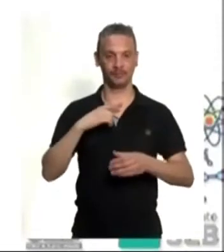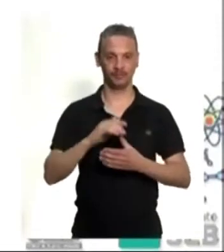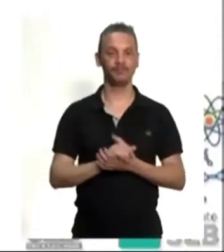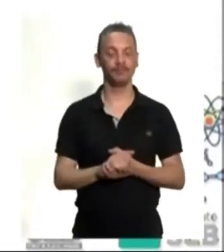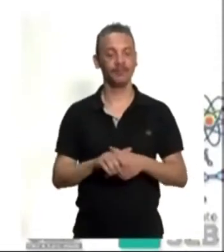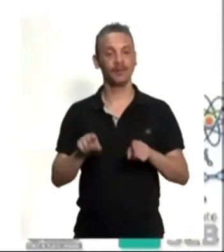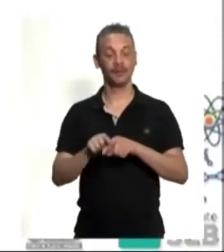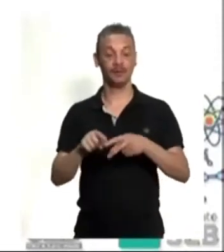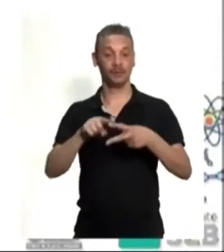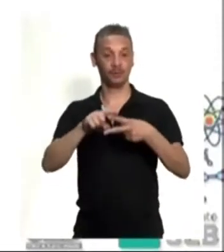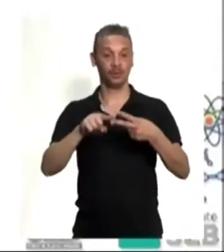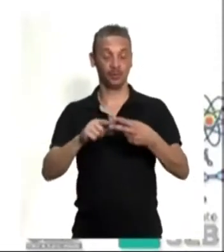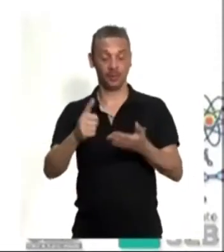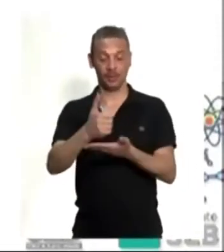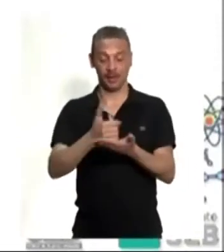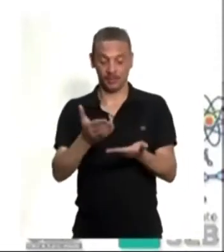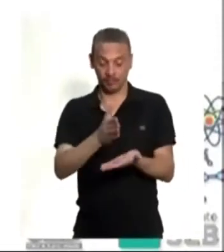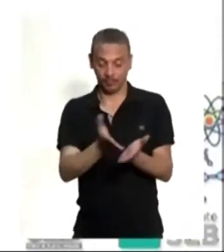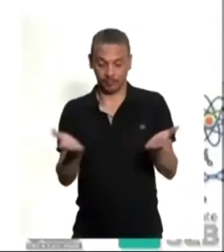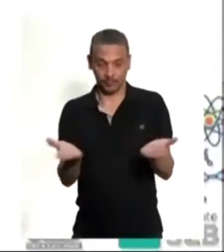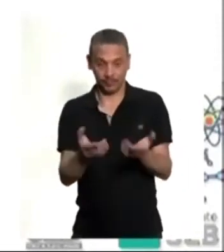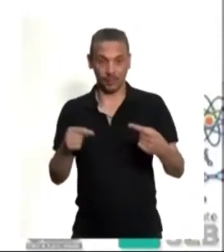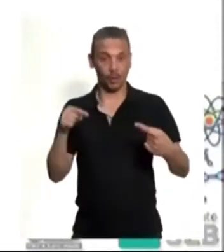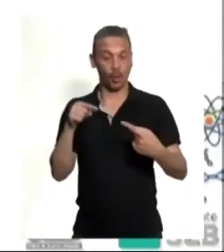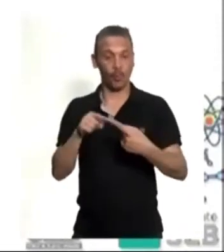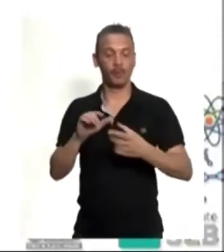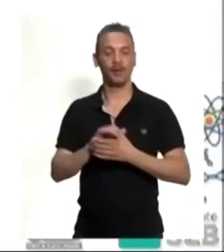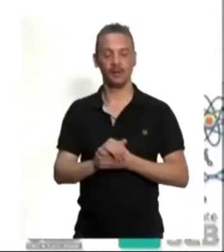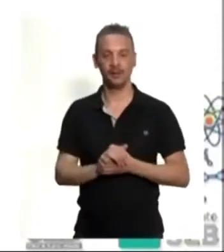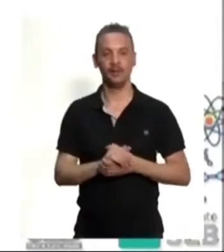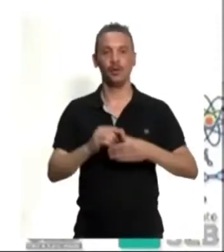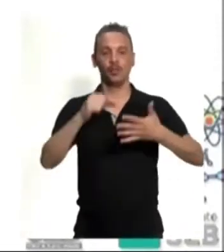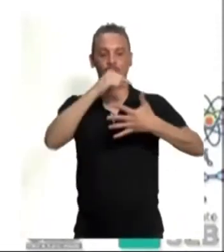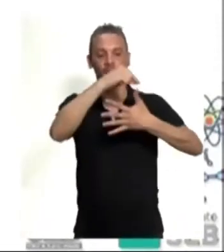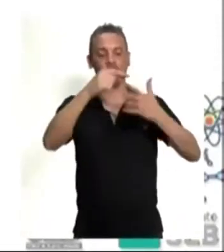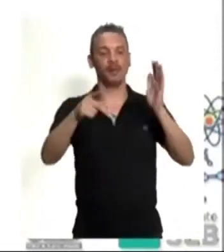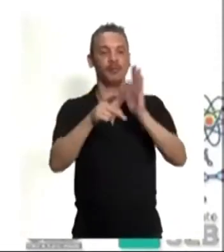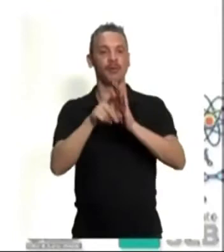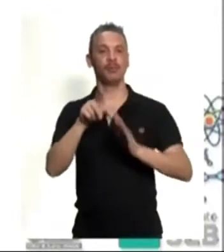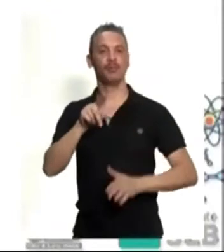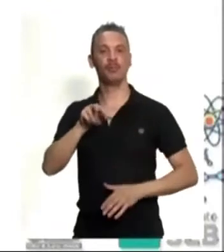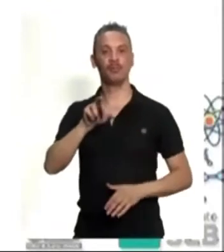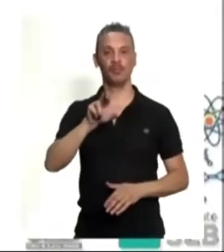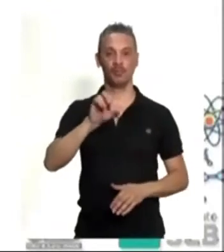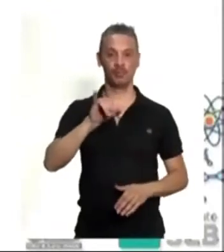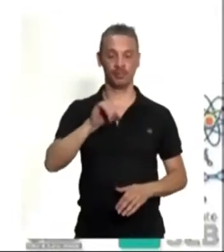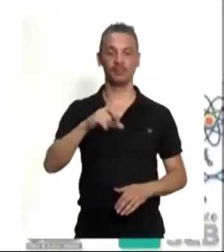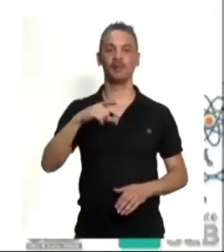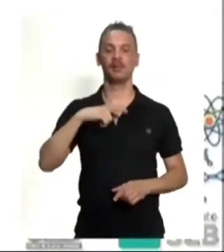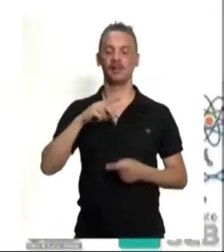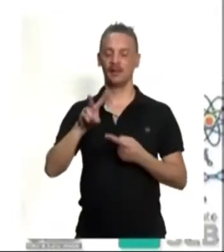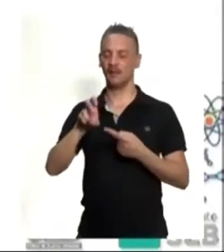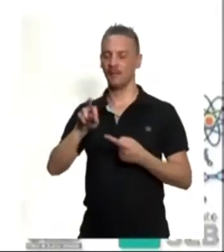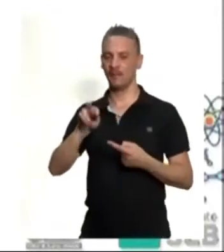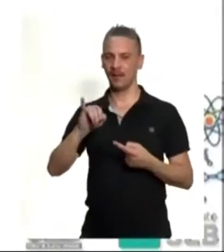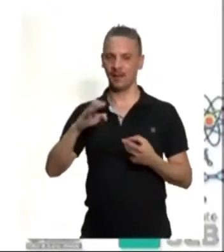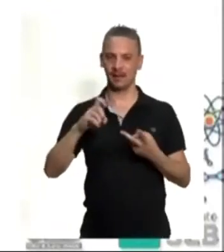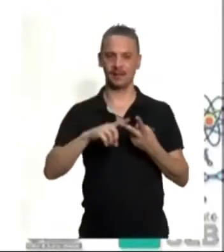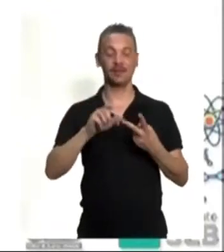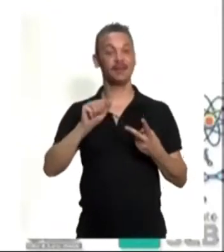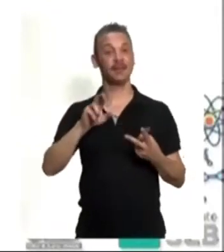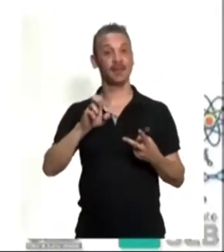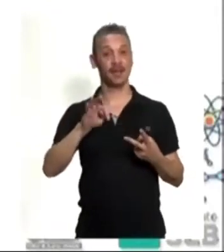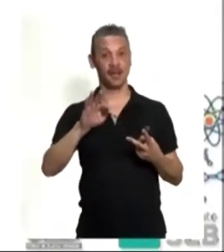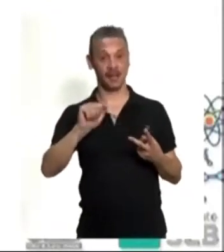obviamente, as duas bases destacadas. Essas são os elementos de um prisma. Todo prisma tem vértices, arestas da